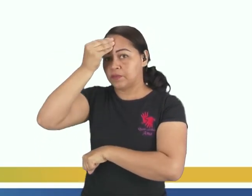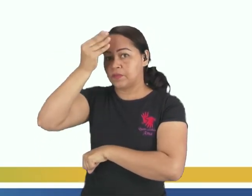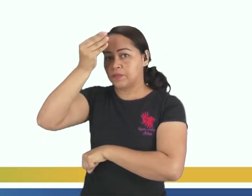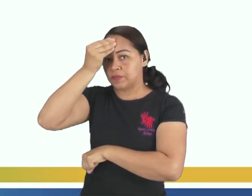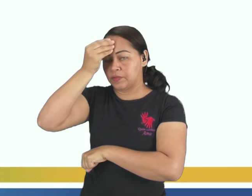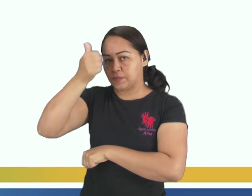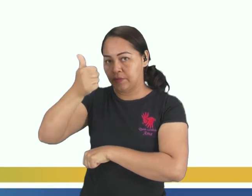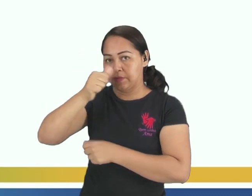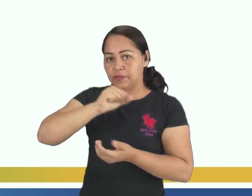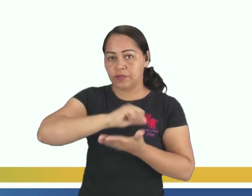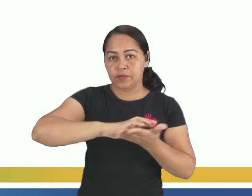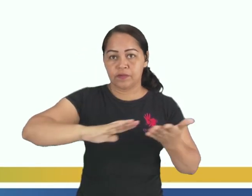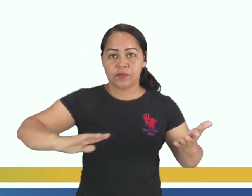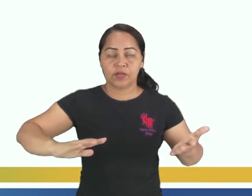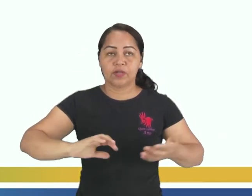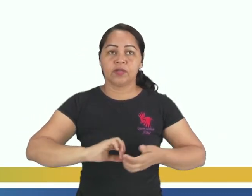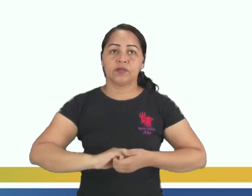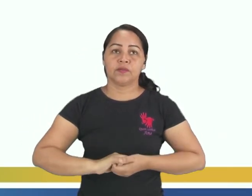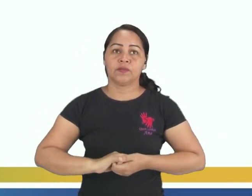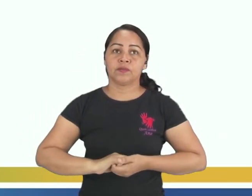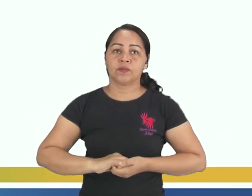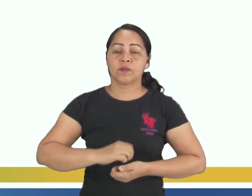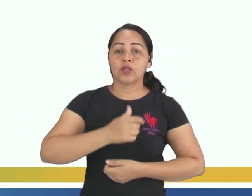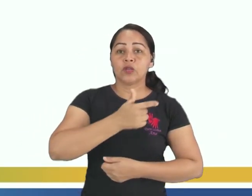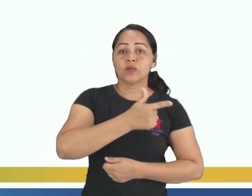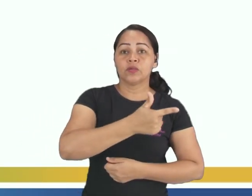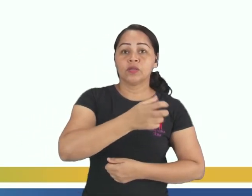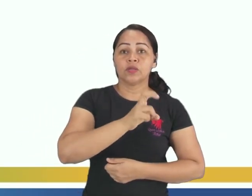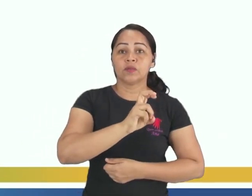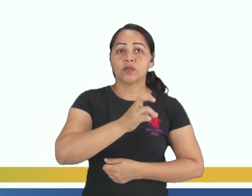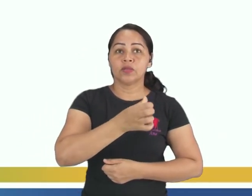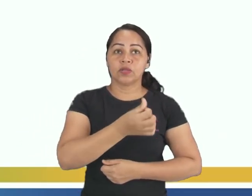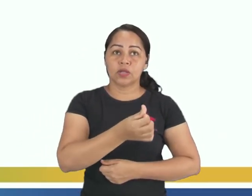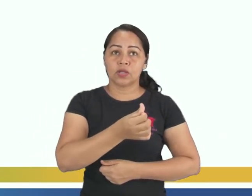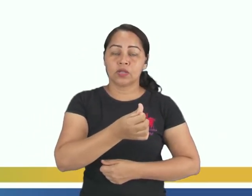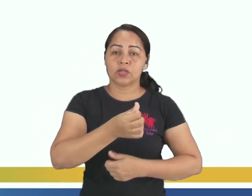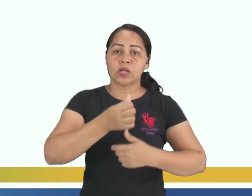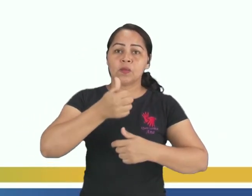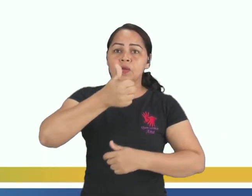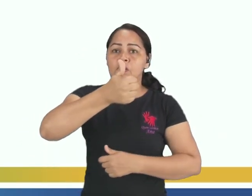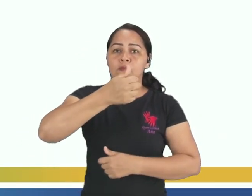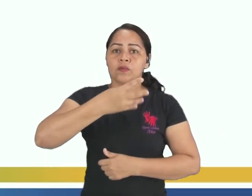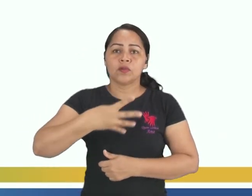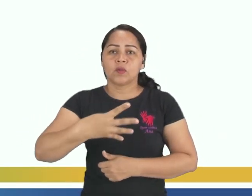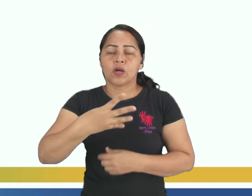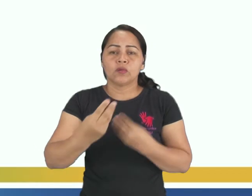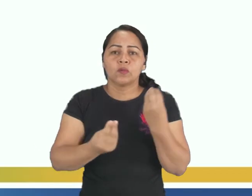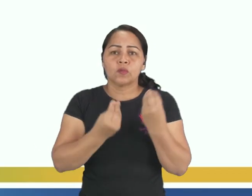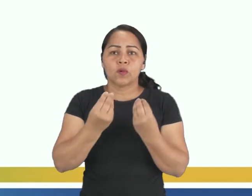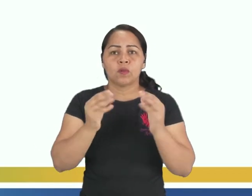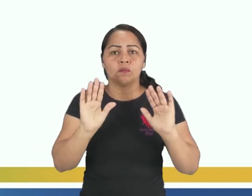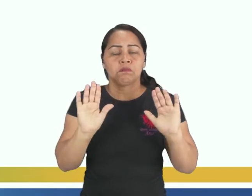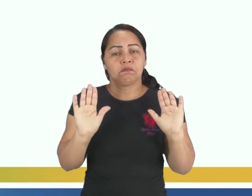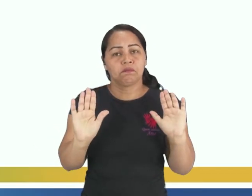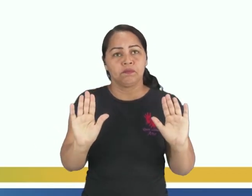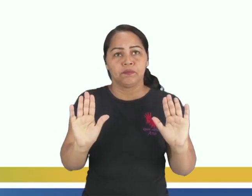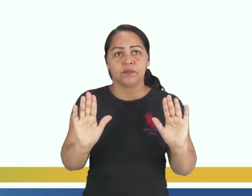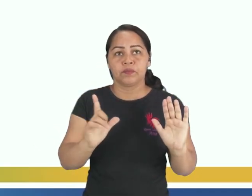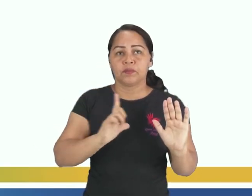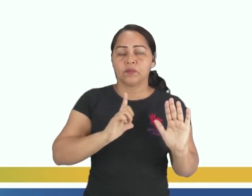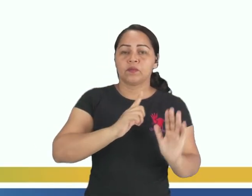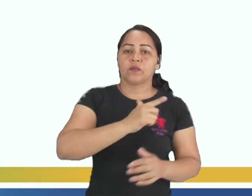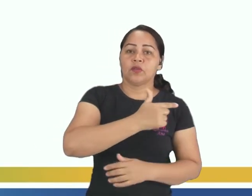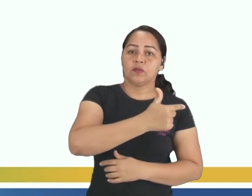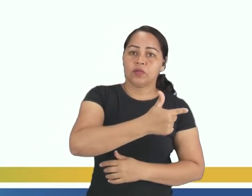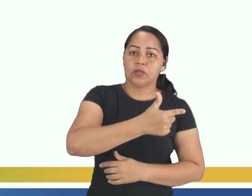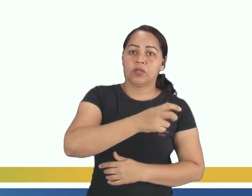A. 256 elevado a 1 sobre 4. Bom, como é que nós vamos fazer aqui? Nós temos uma base de 256 elevado a um